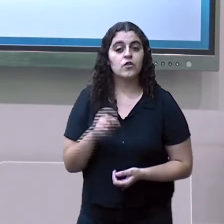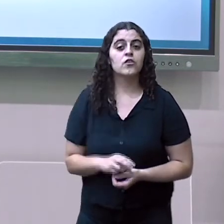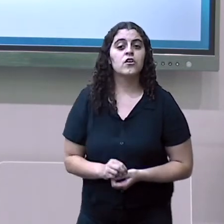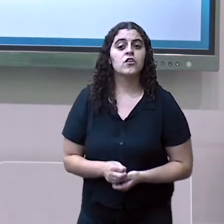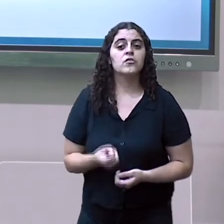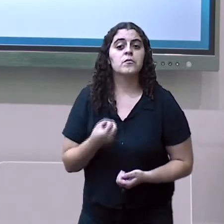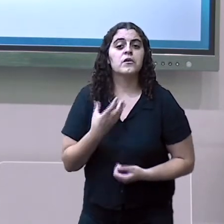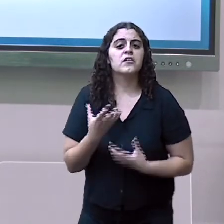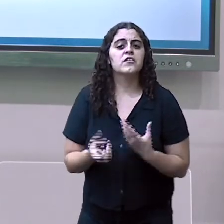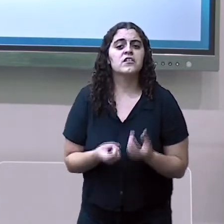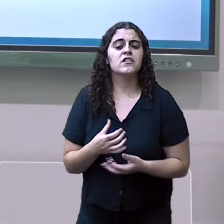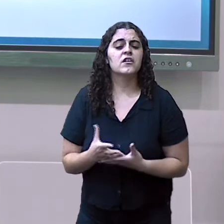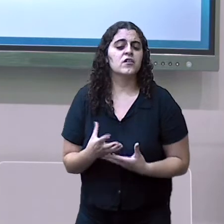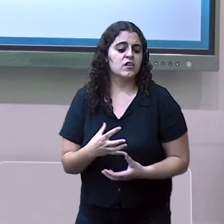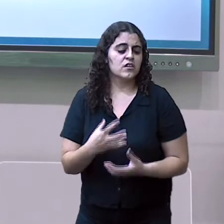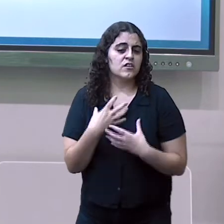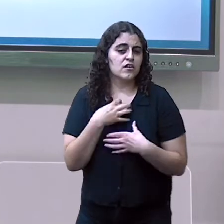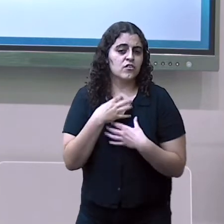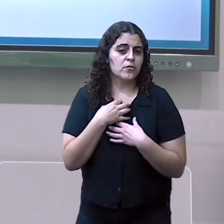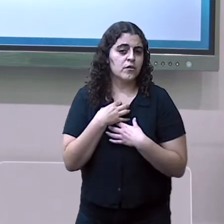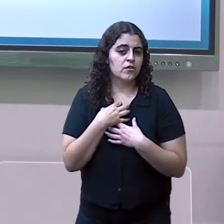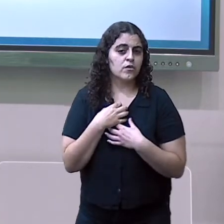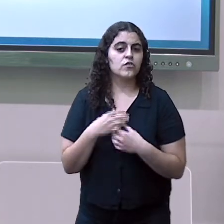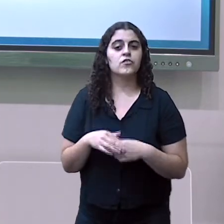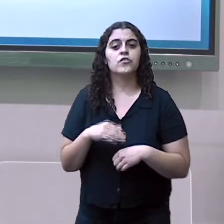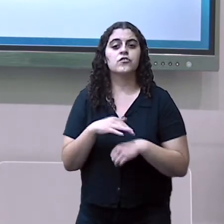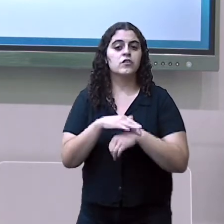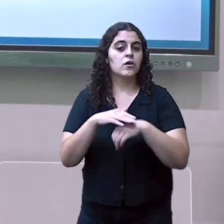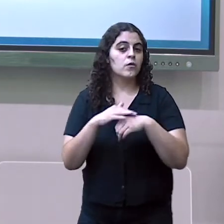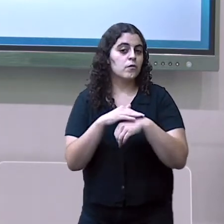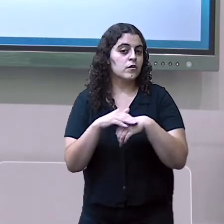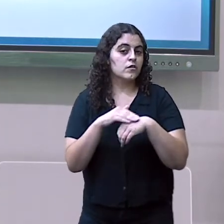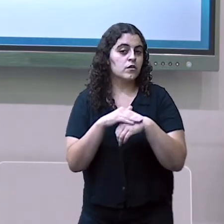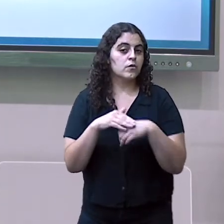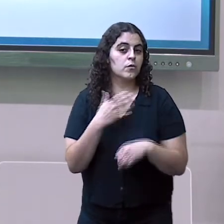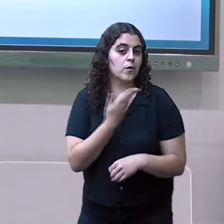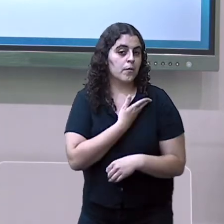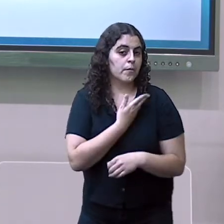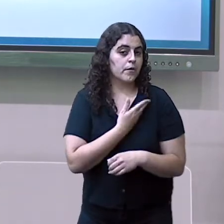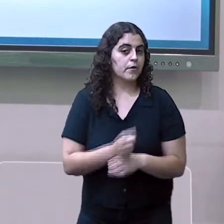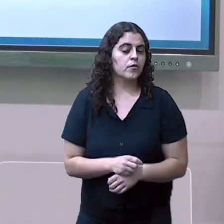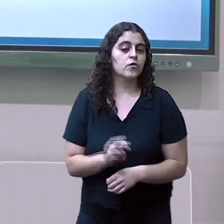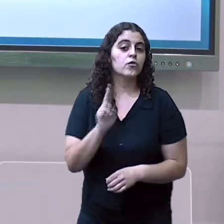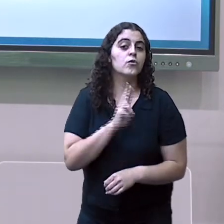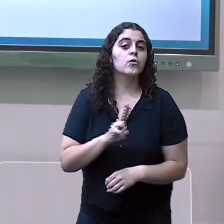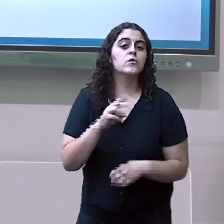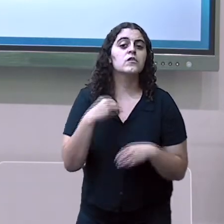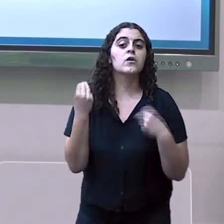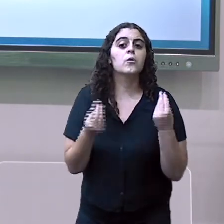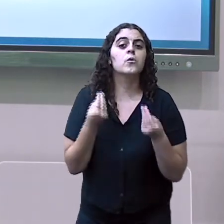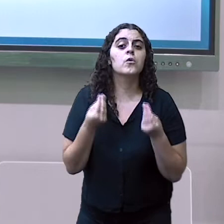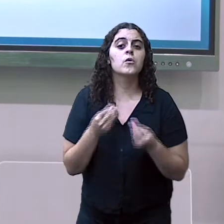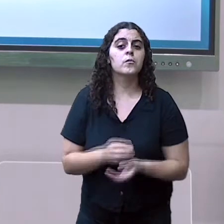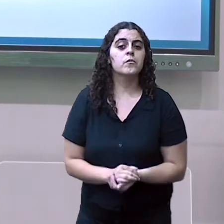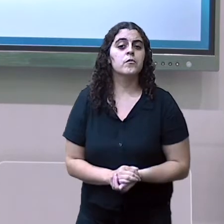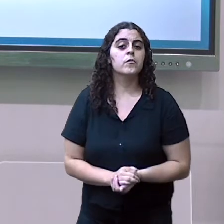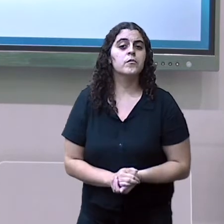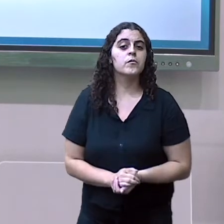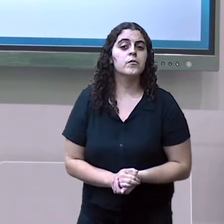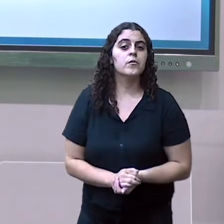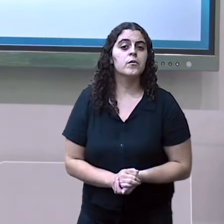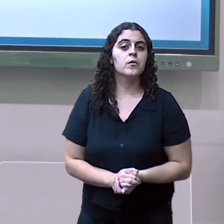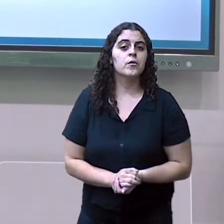os nossos sentimentos quando estamos conversando com alguém. Utilizamos como? Utilizamos